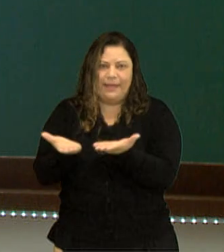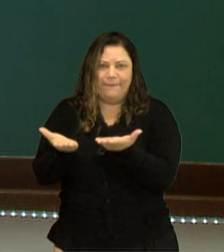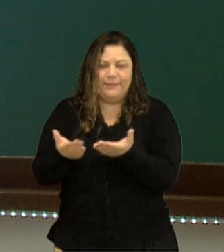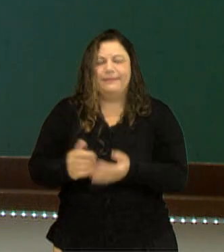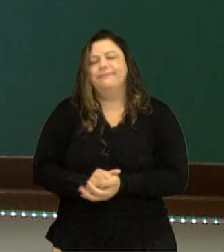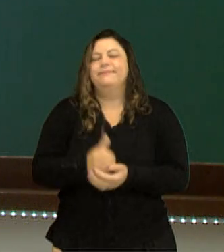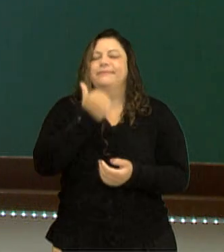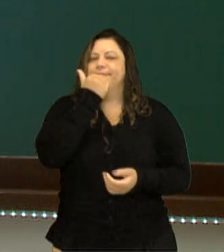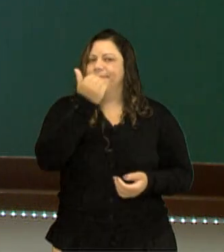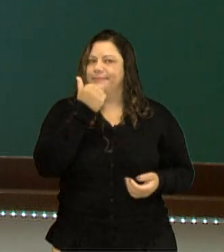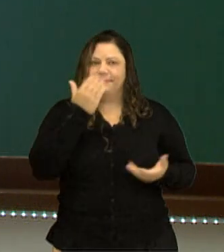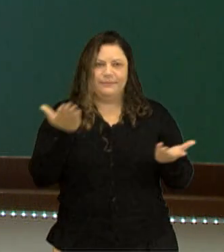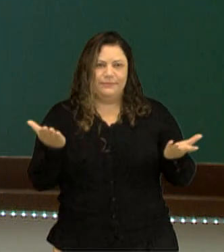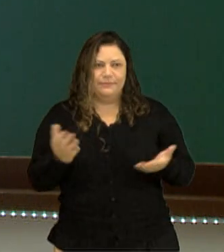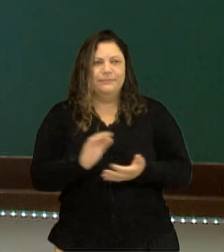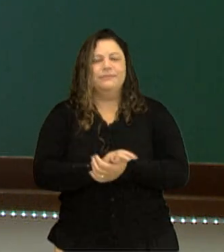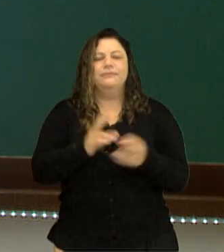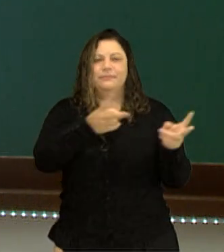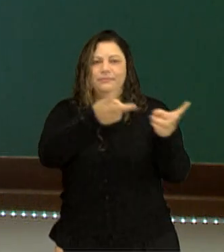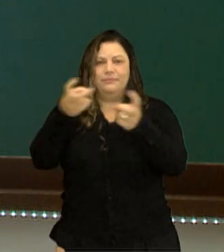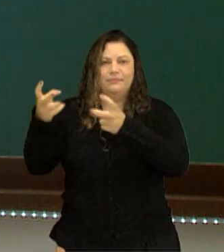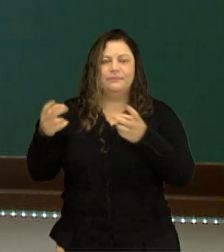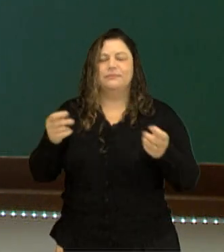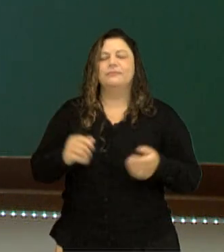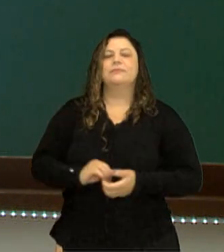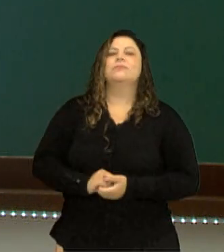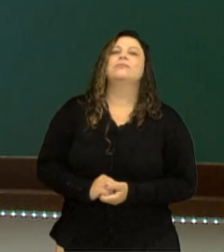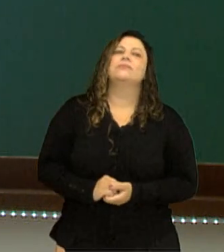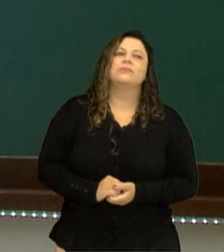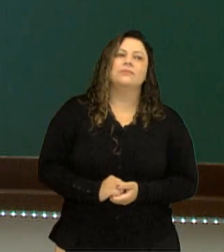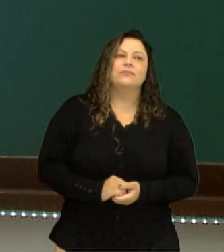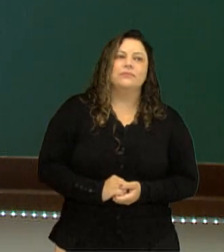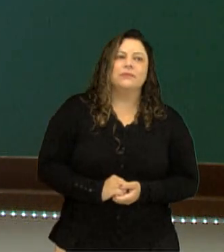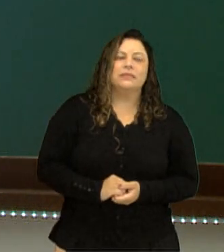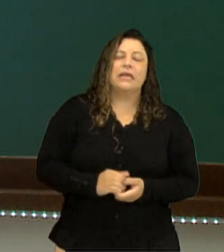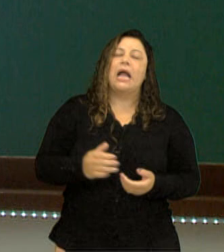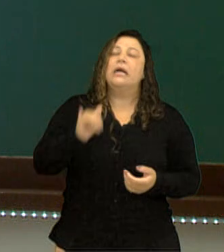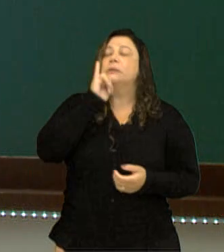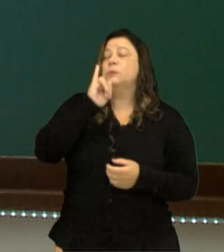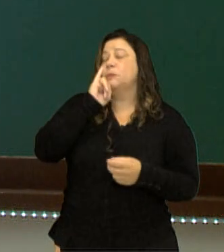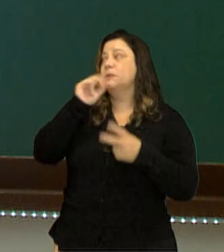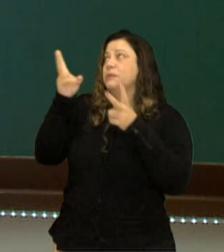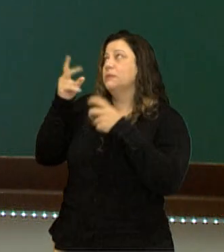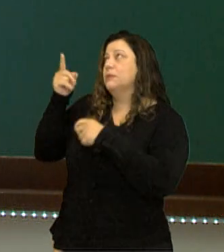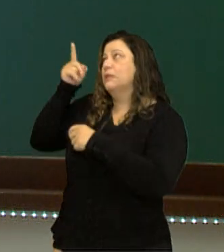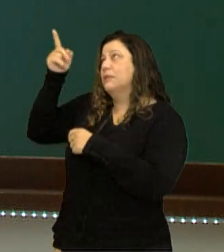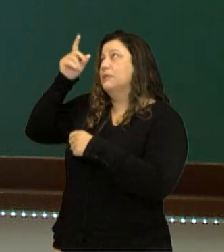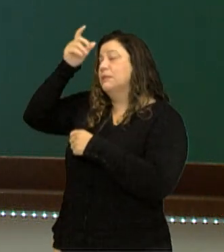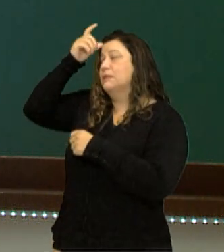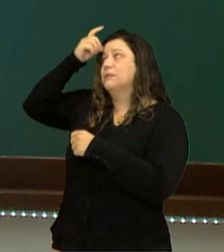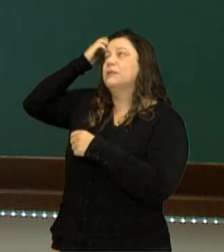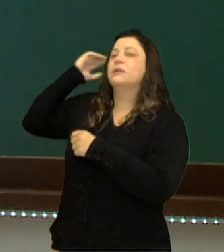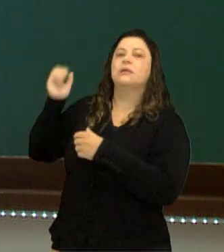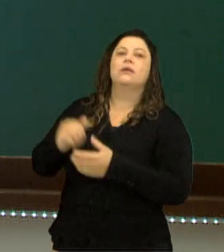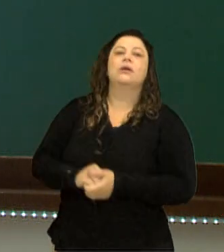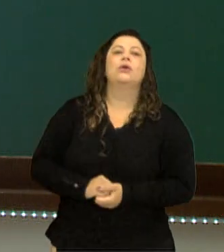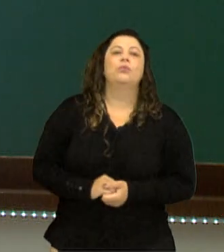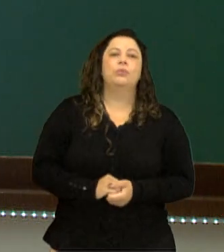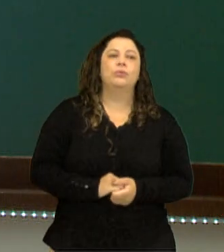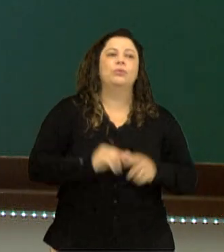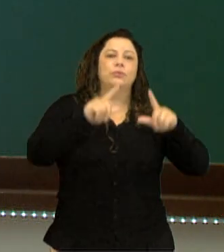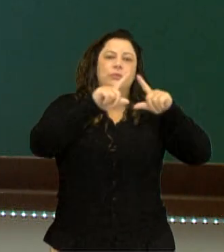Bem fácil da gente verificar essa questão. Aqui nós temos os exemplos, né, de poliedros que